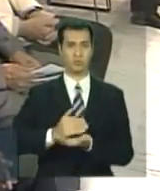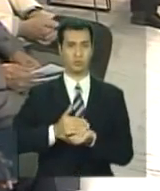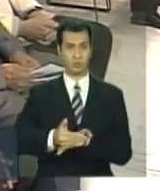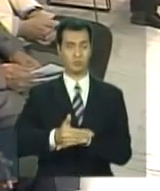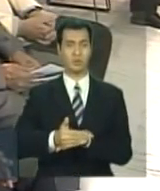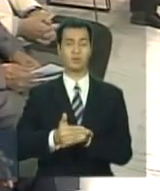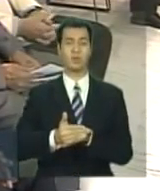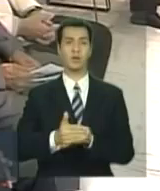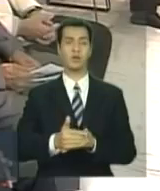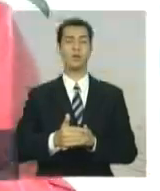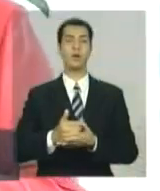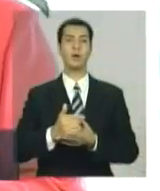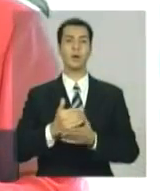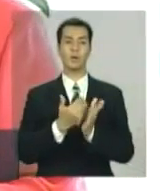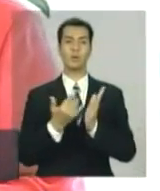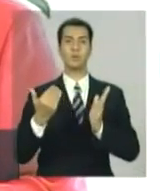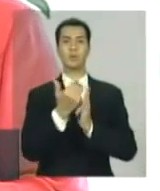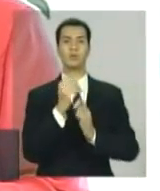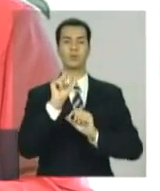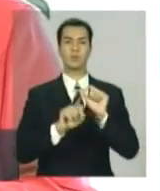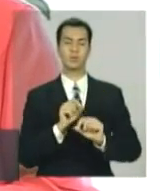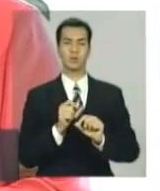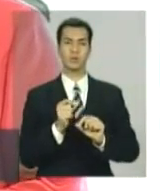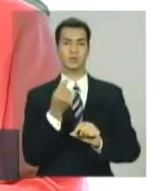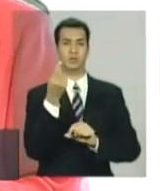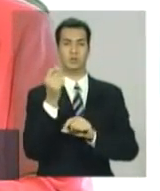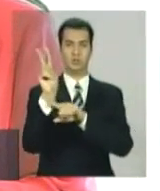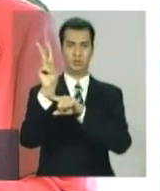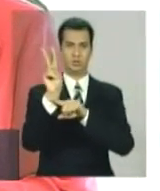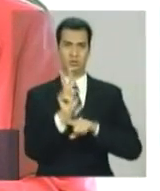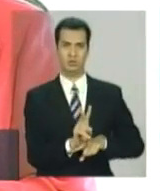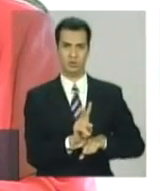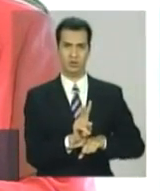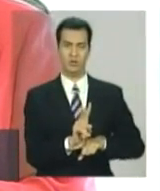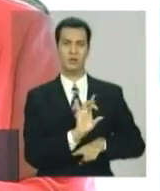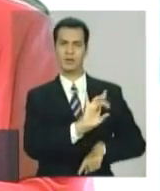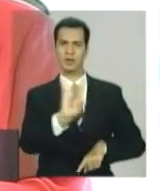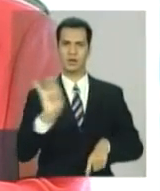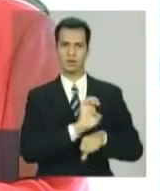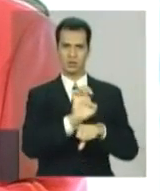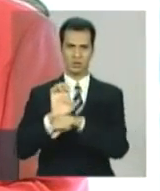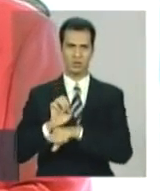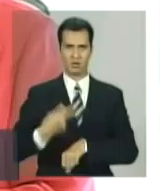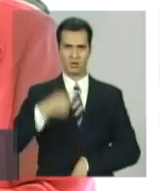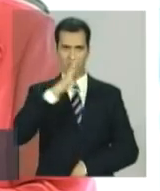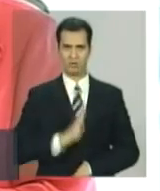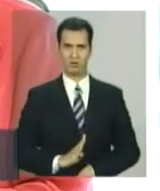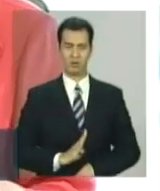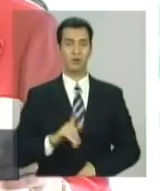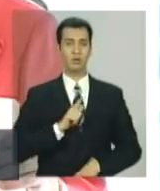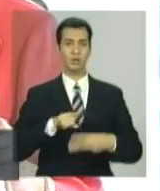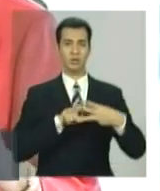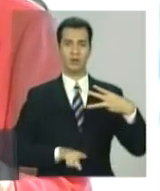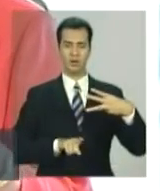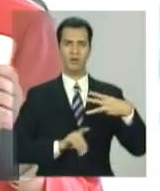começamos a ampliar o limite de endividamento dos estados brasileiros. Com esses três